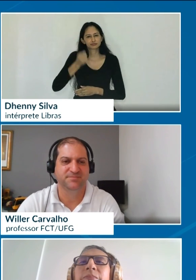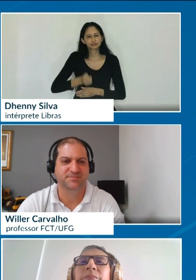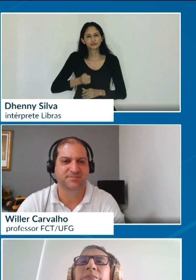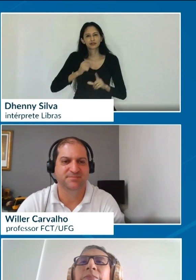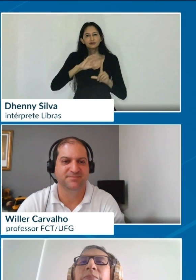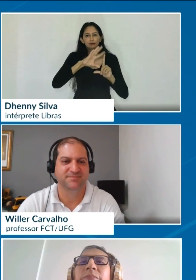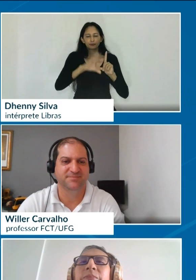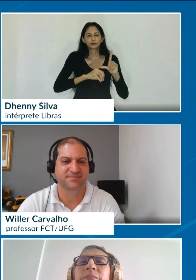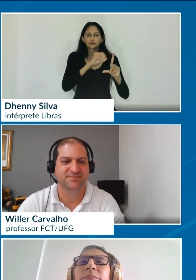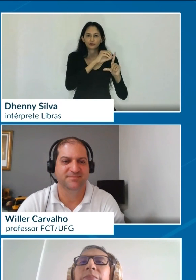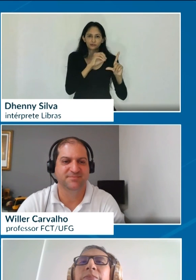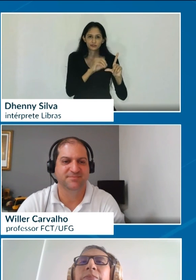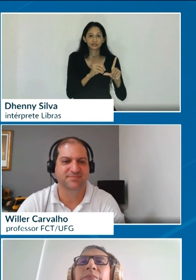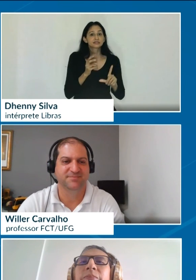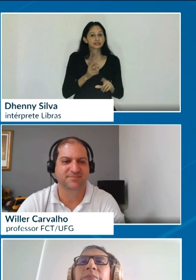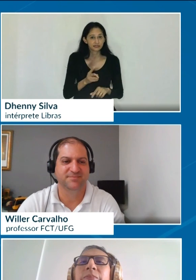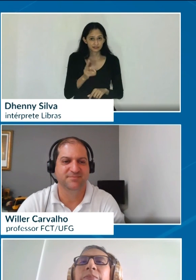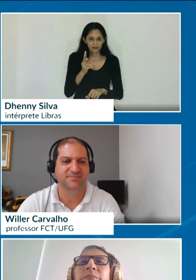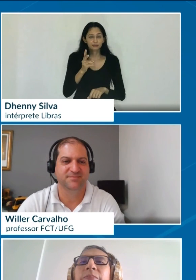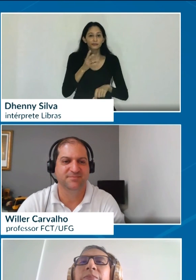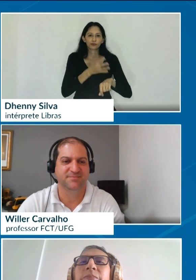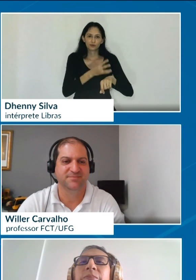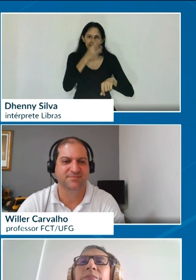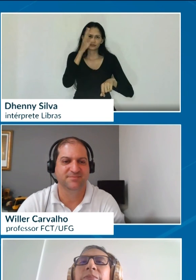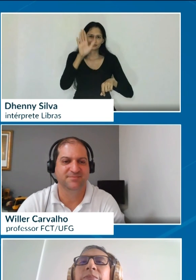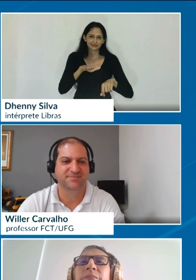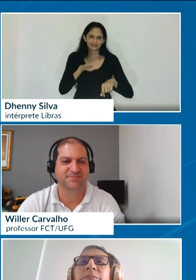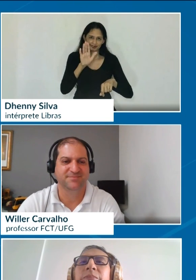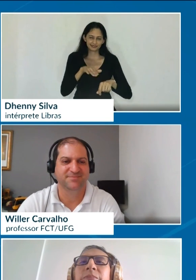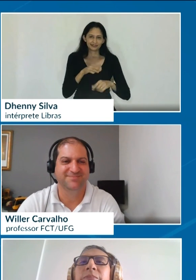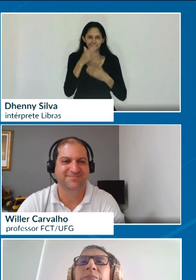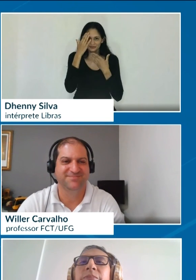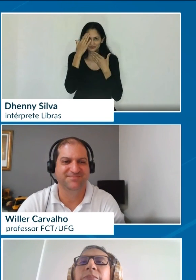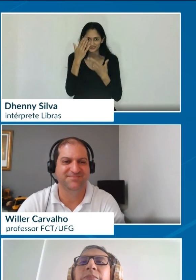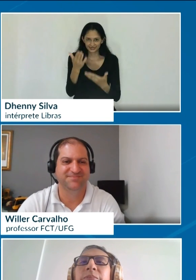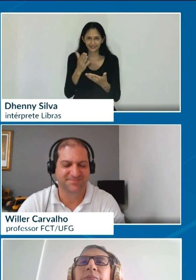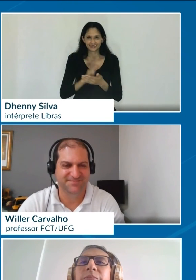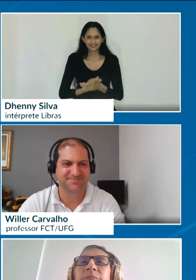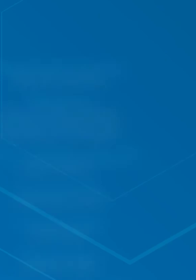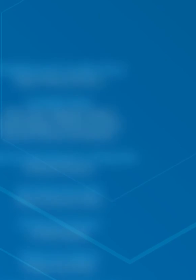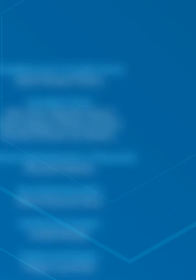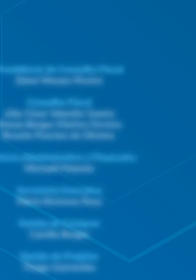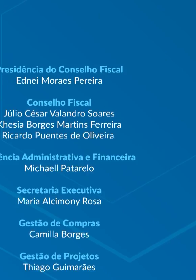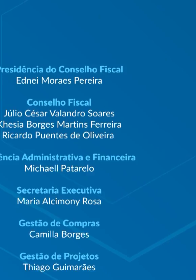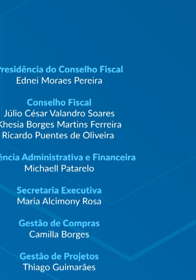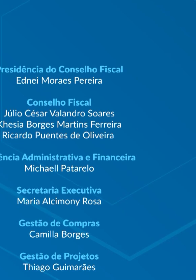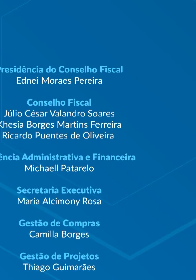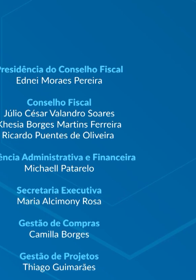Mundo UFG, sempre a partir das 4 da tarde. Muito obrigado e até a próxima.